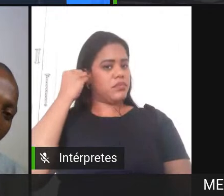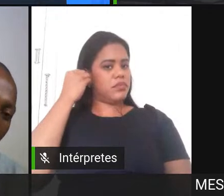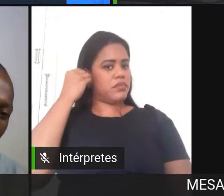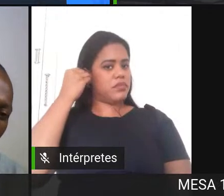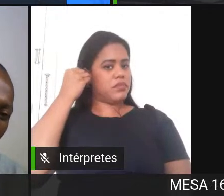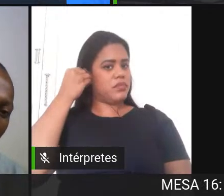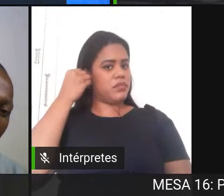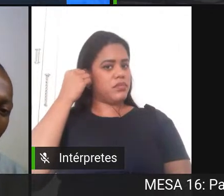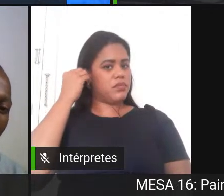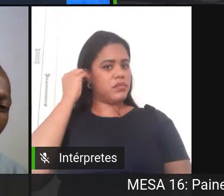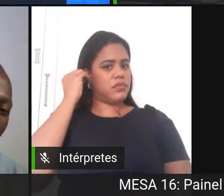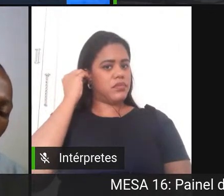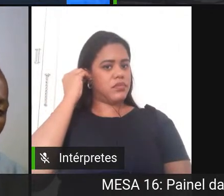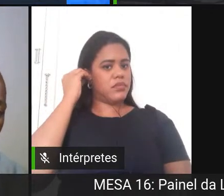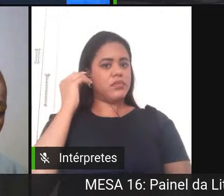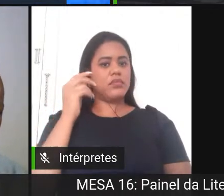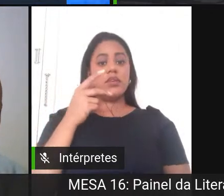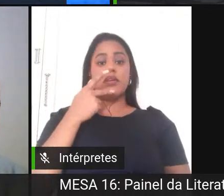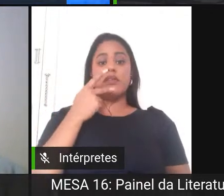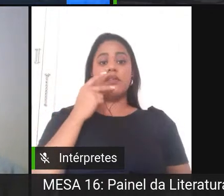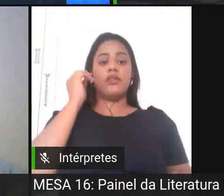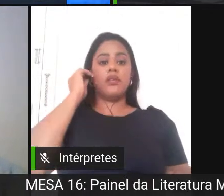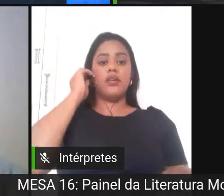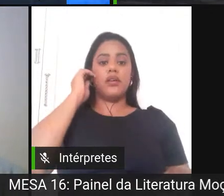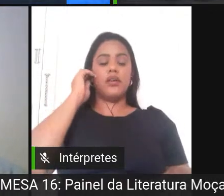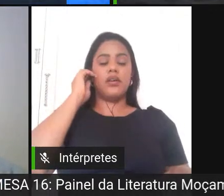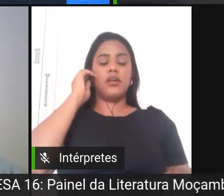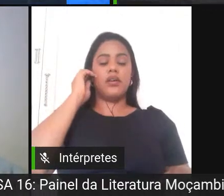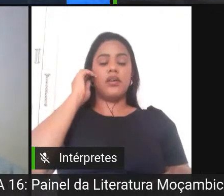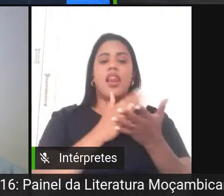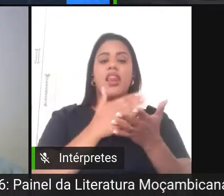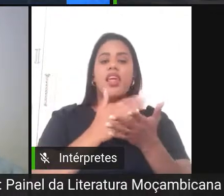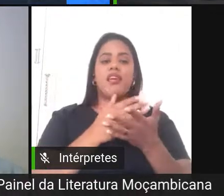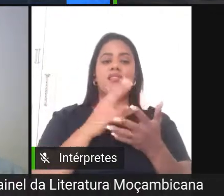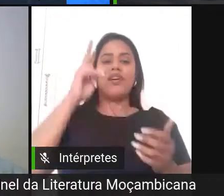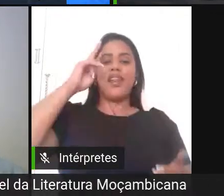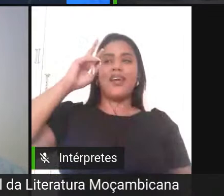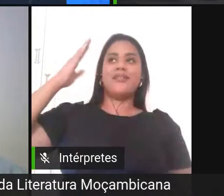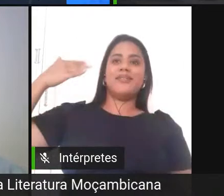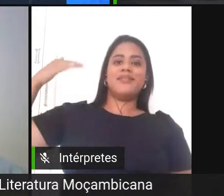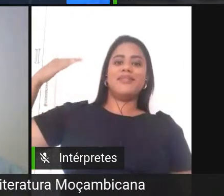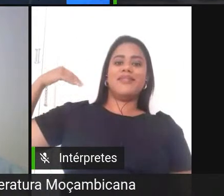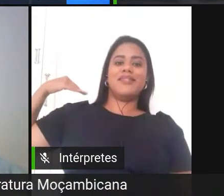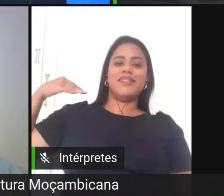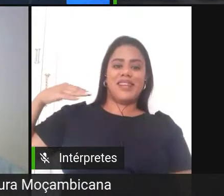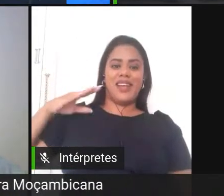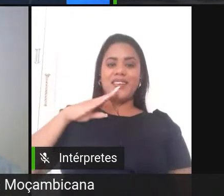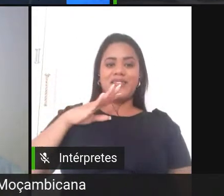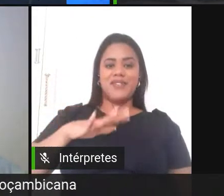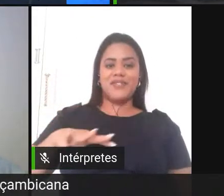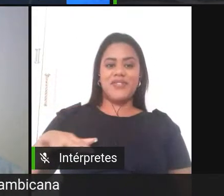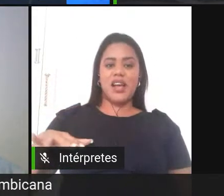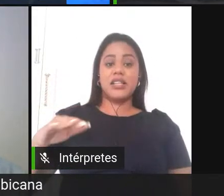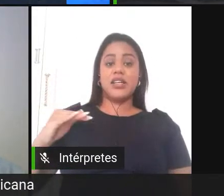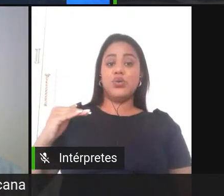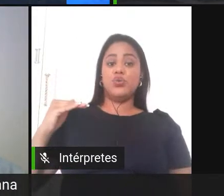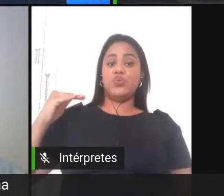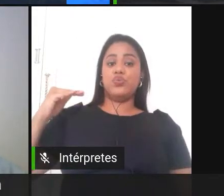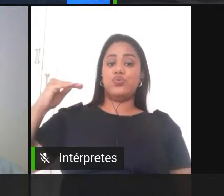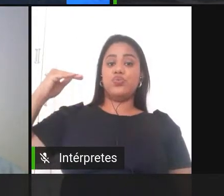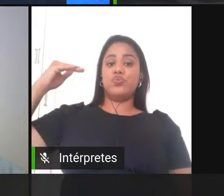e a sua trajetória, um pouco, até atingir a maturidade. Eu me referi à Nação Pária, mas temos